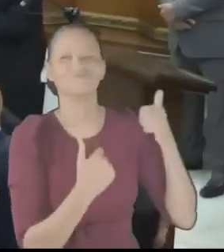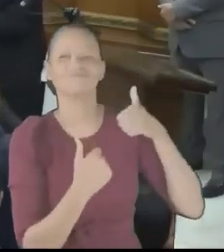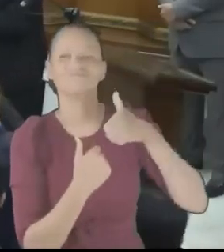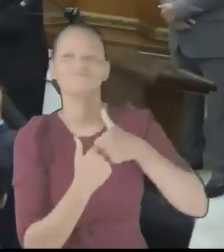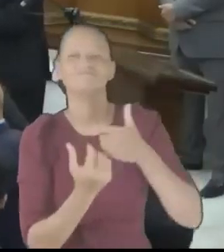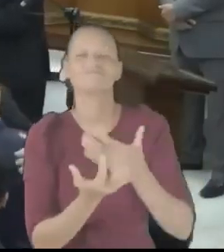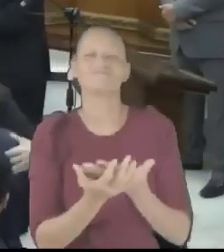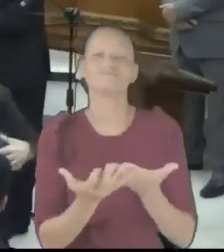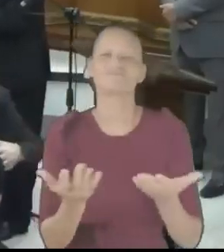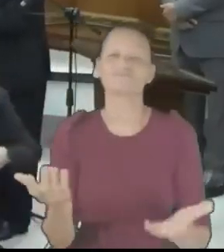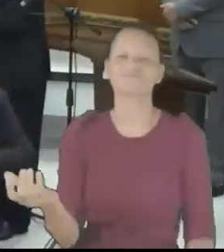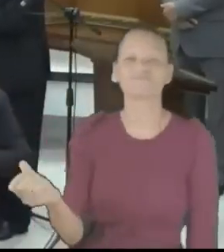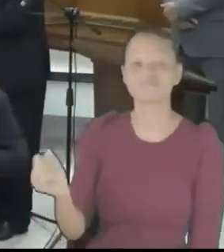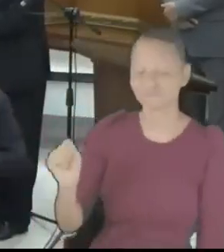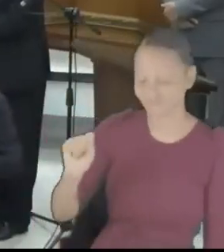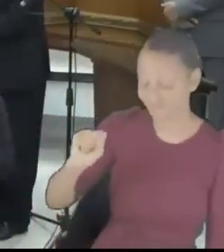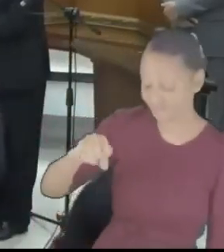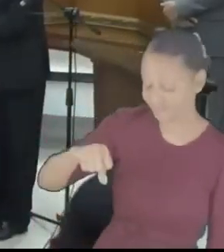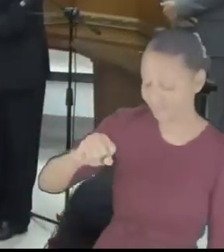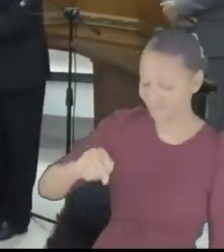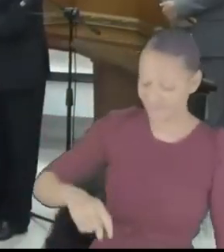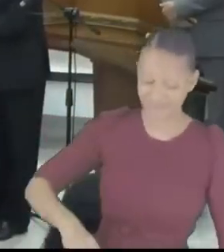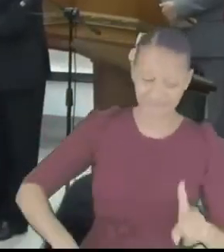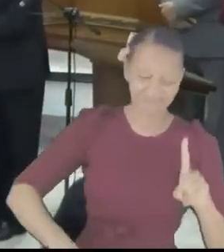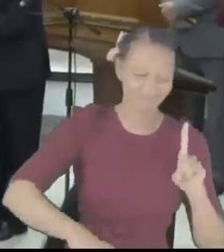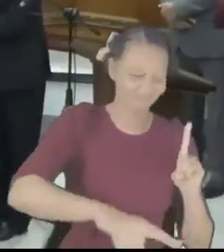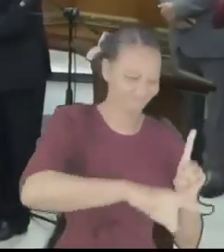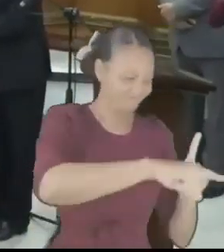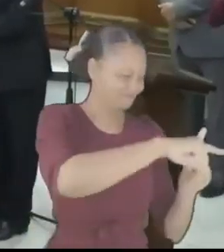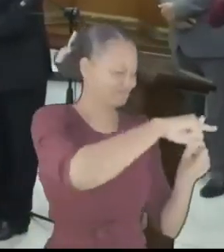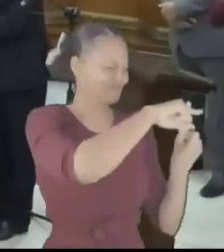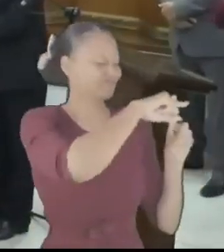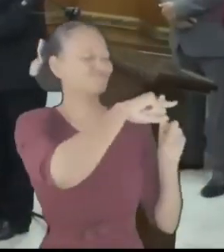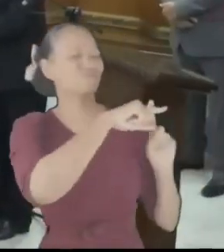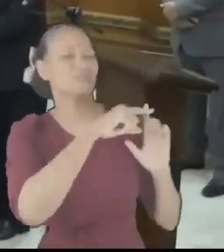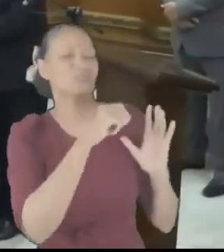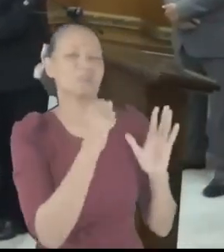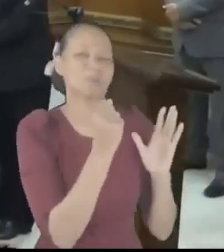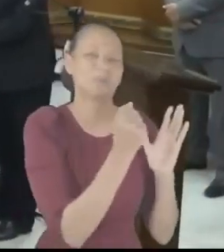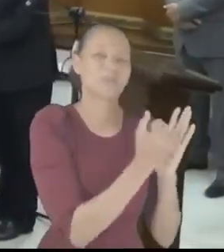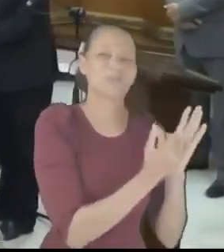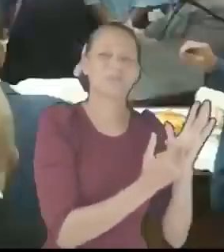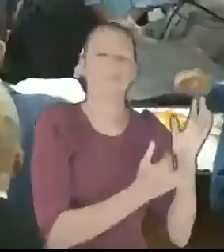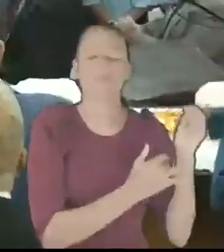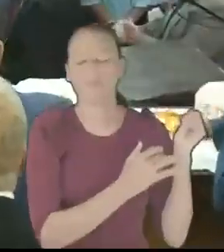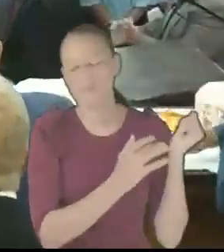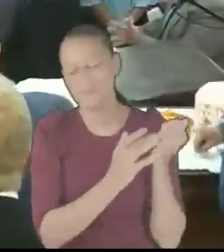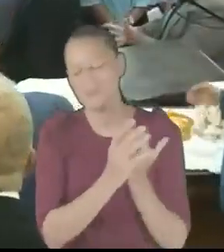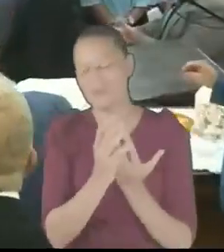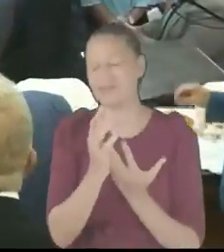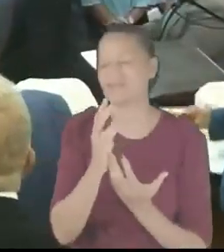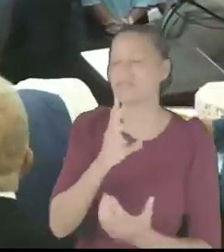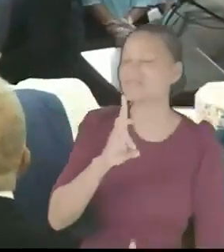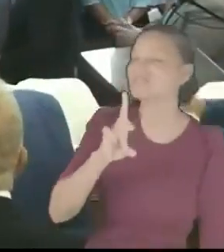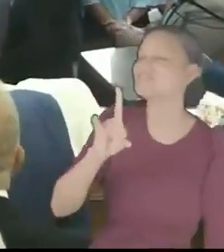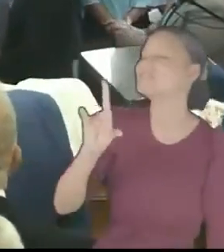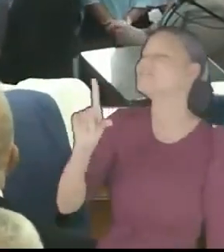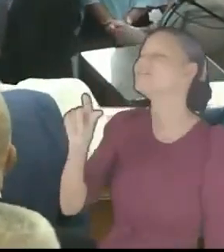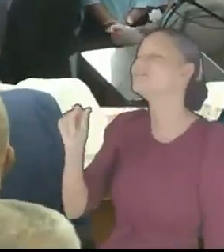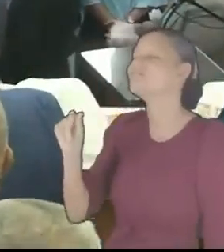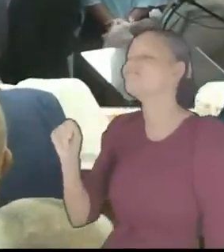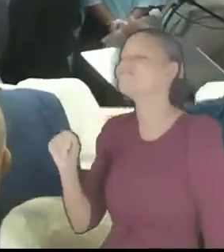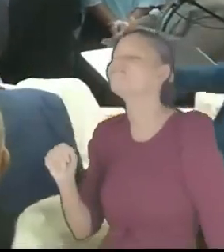Foi na cruz, foi na cruz, foi na cruz, foi na cruz, onde um